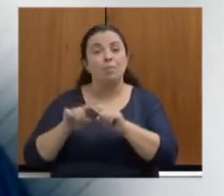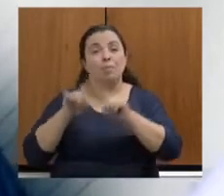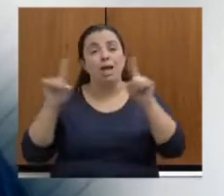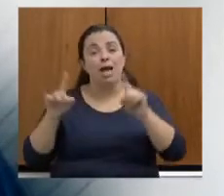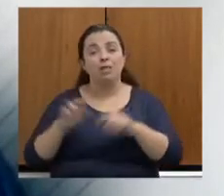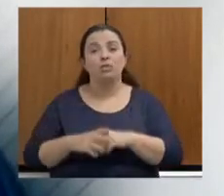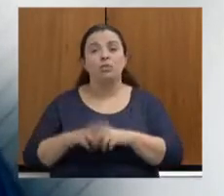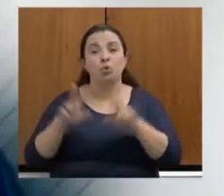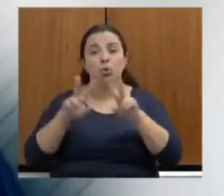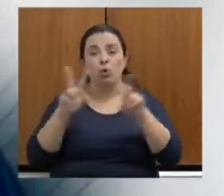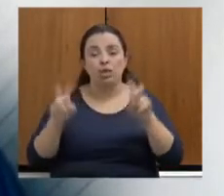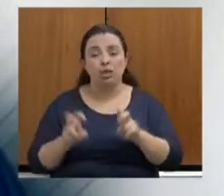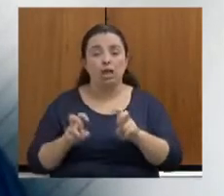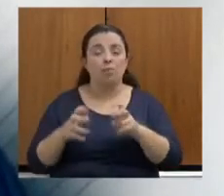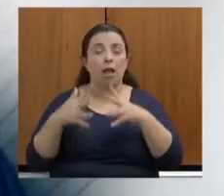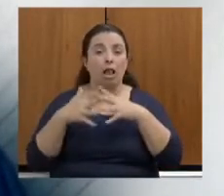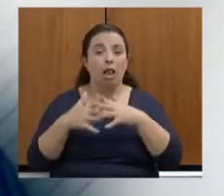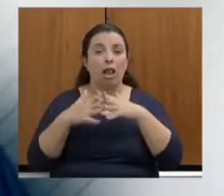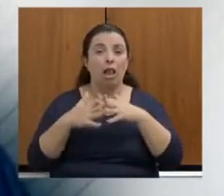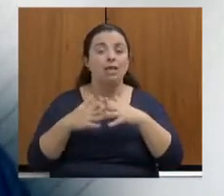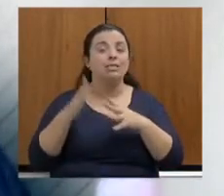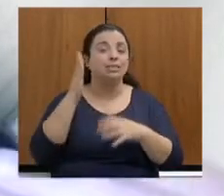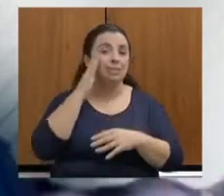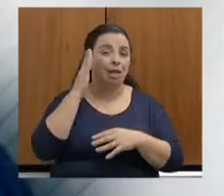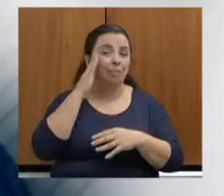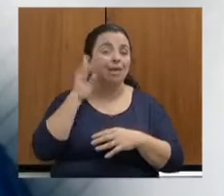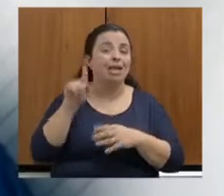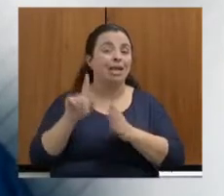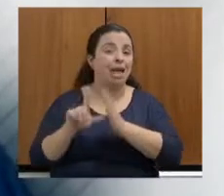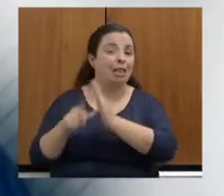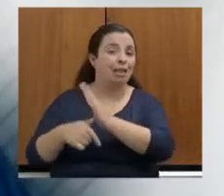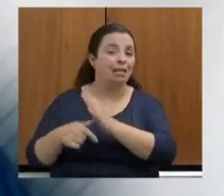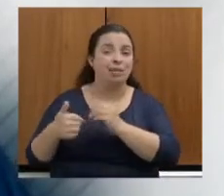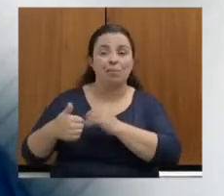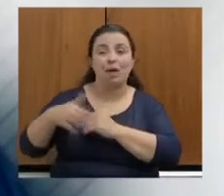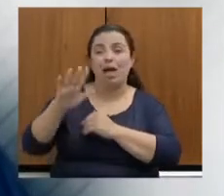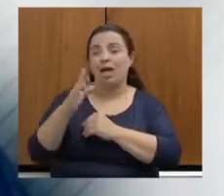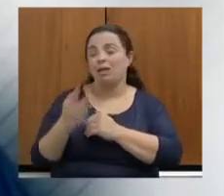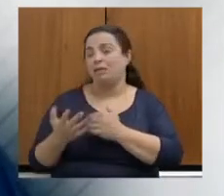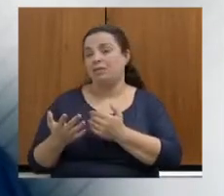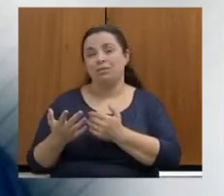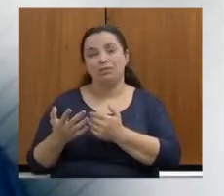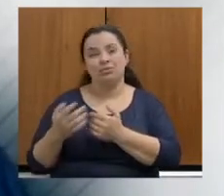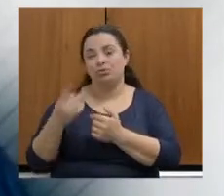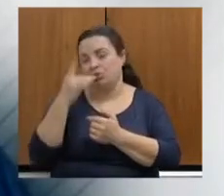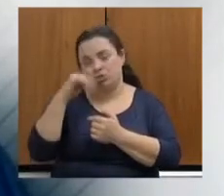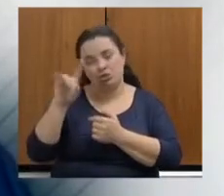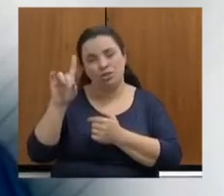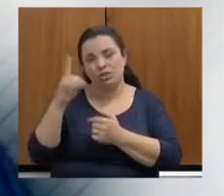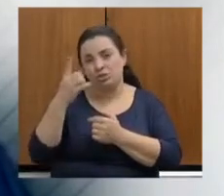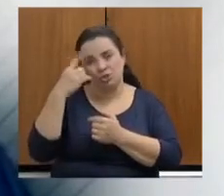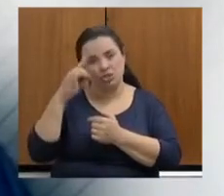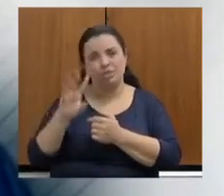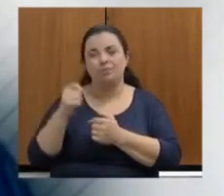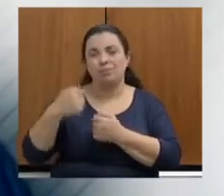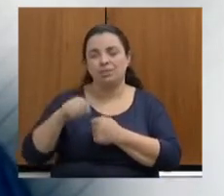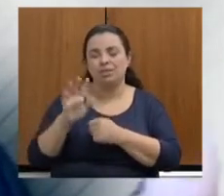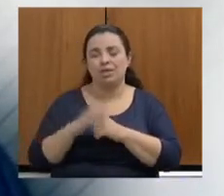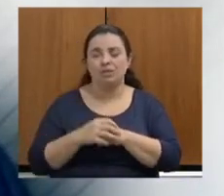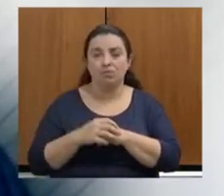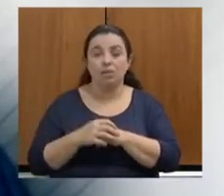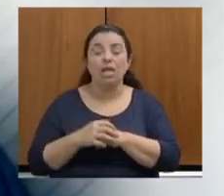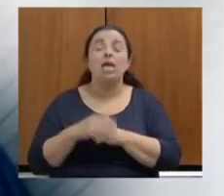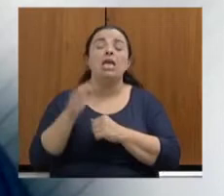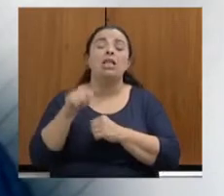era muito provável detector ar mais tempo do que isso é começamos Essas funções sistema reuniões de